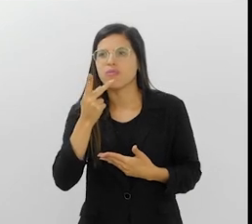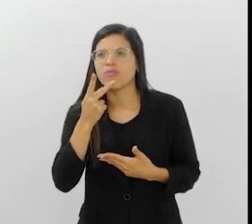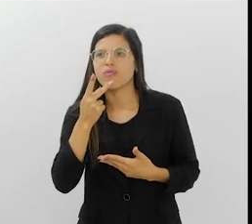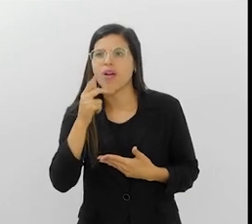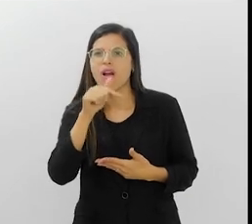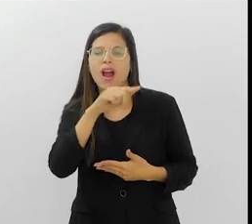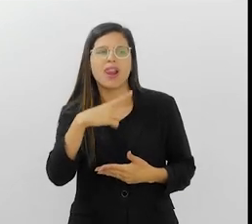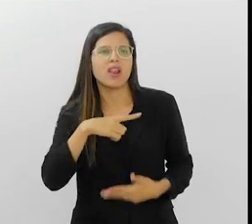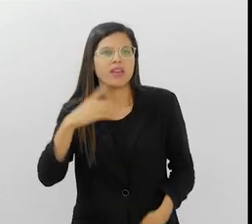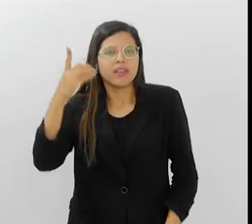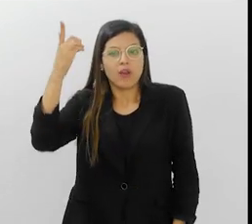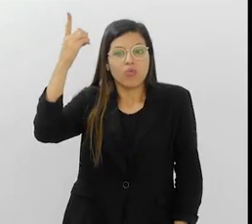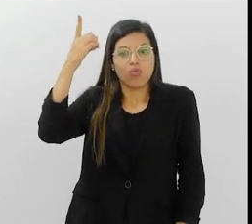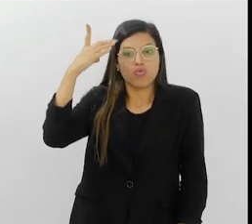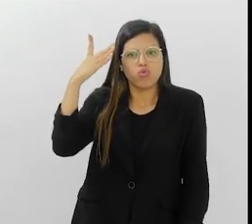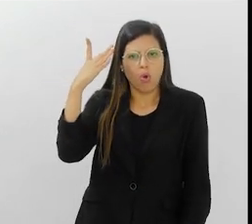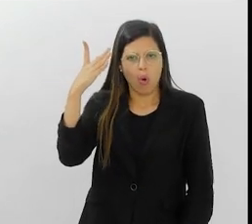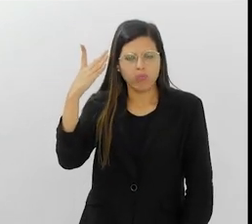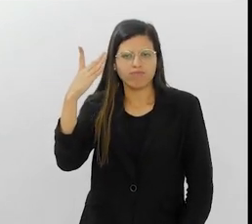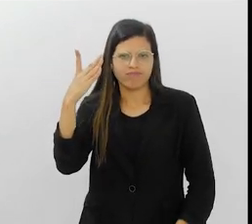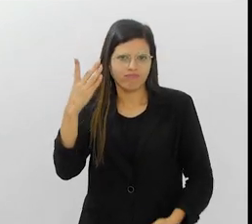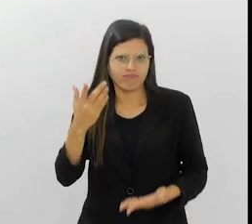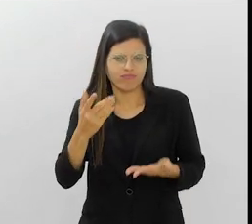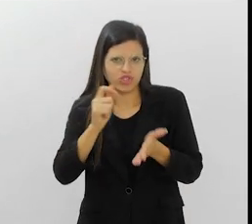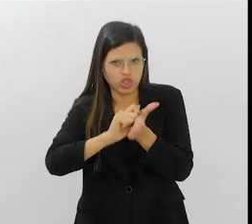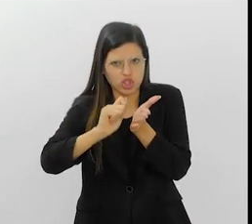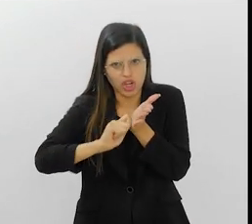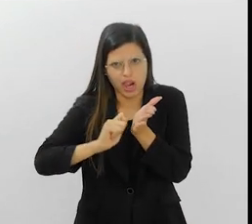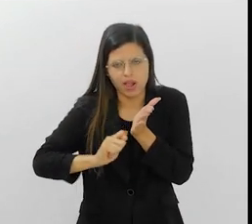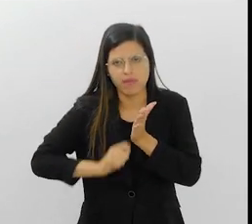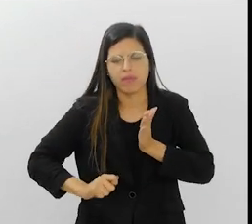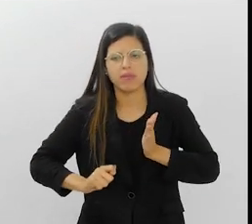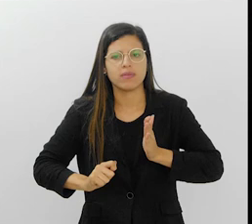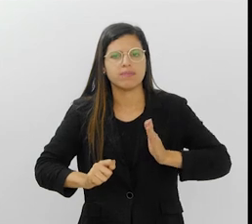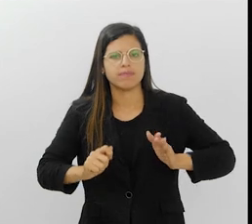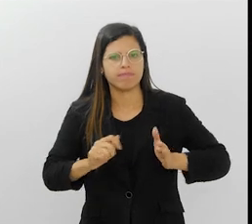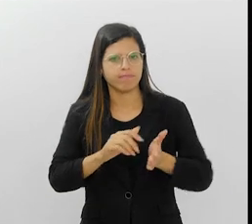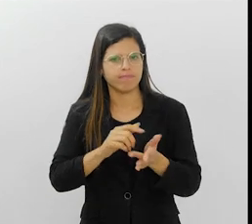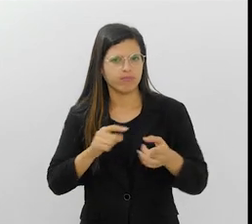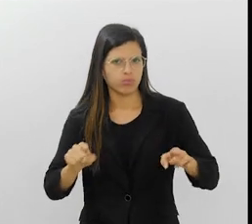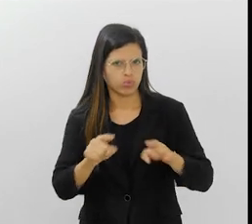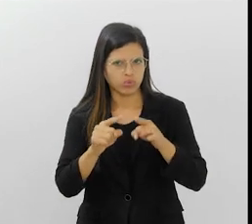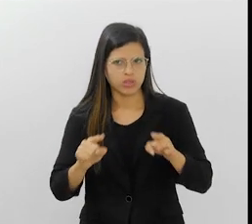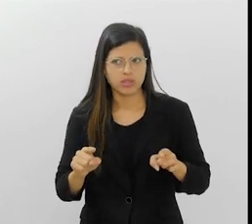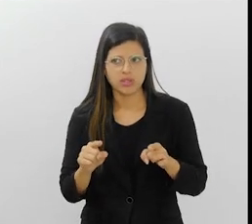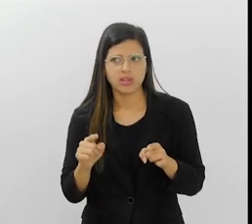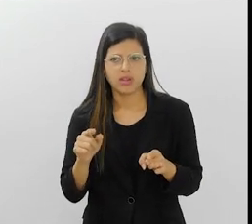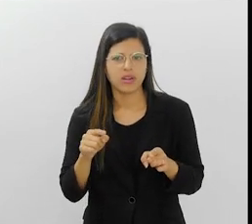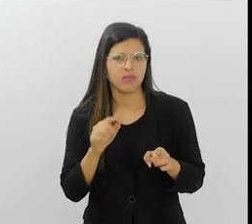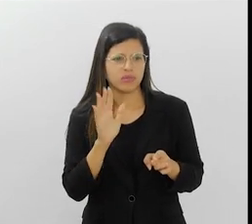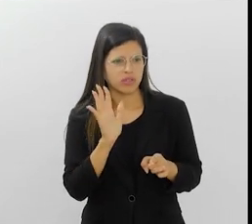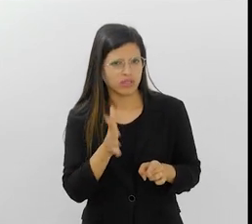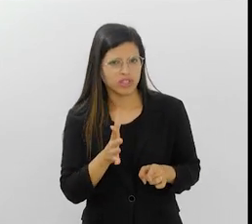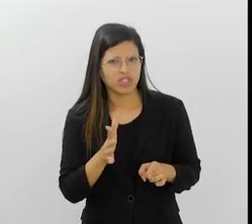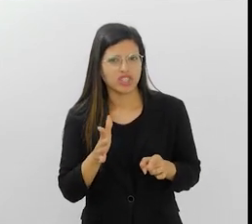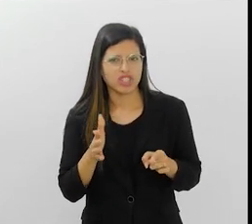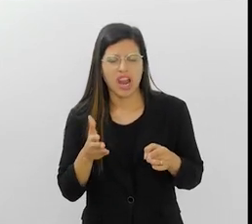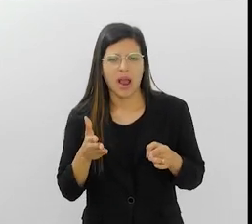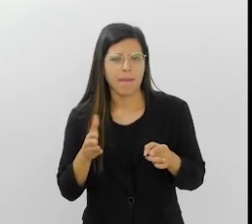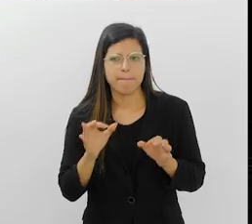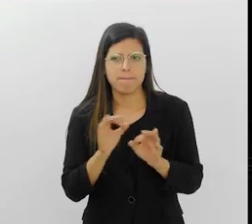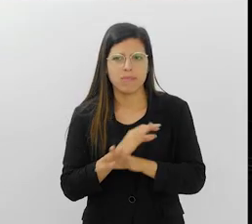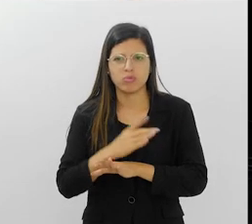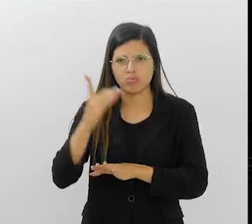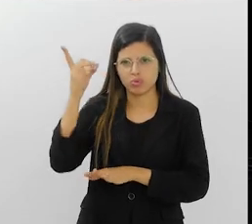dizem muito, ah, o Cláudio, eu tenho o dom de compor. Isso nasce com você. Eu tenho sempre esse